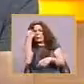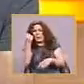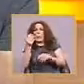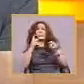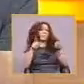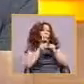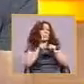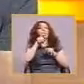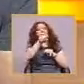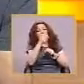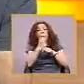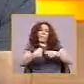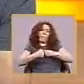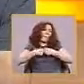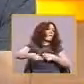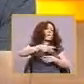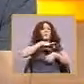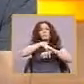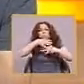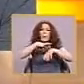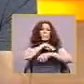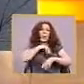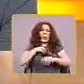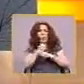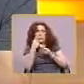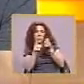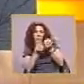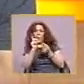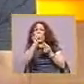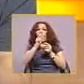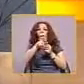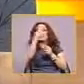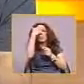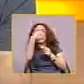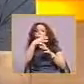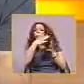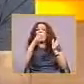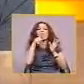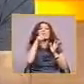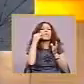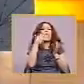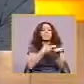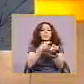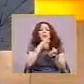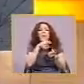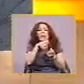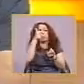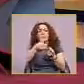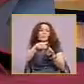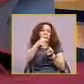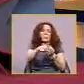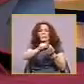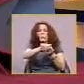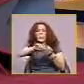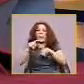Claro. Isso, claro. Não só do nosso ponto de vista, e do ponto de vista da não discriminação, mas do ponto de vista da qualidade, inclusivamente do sangue. Portanto, Paulo,